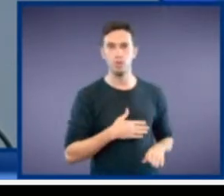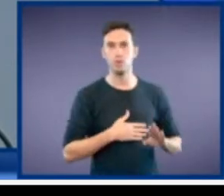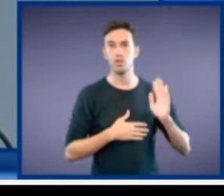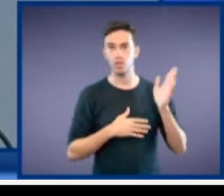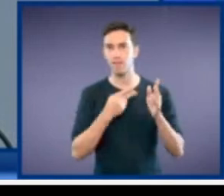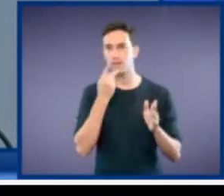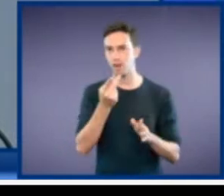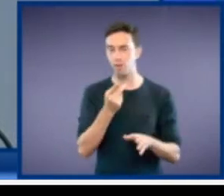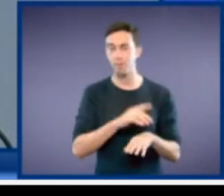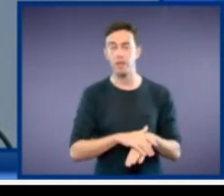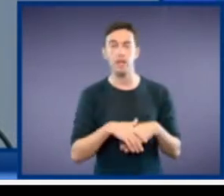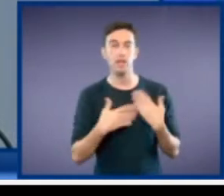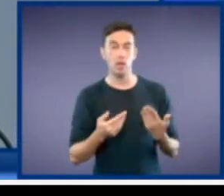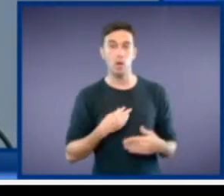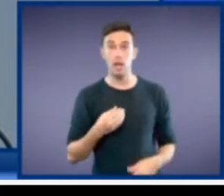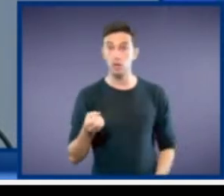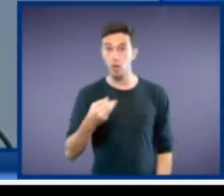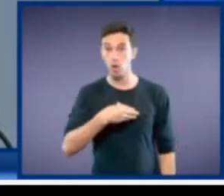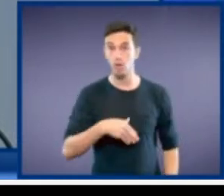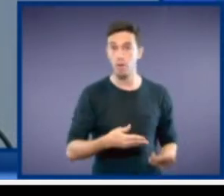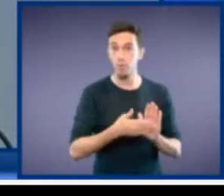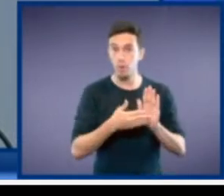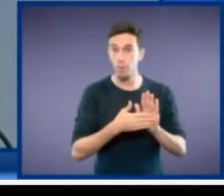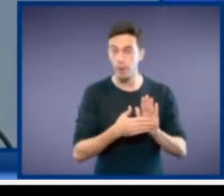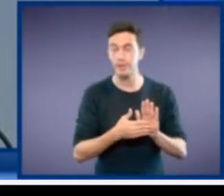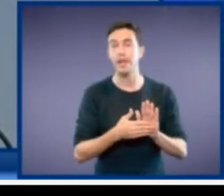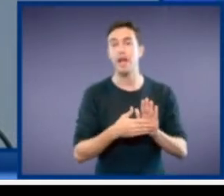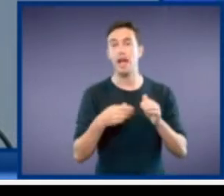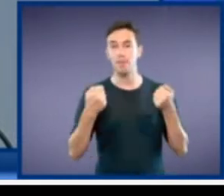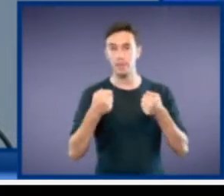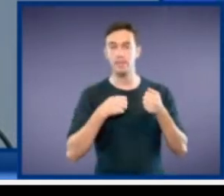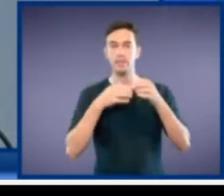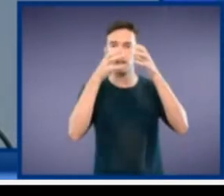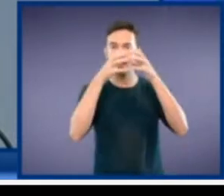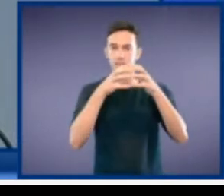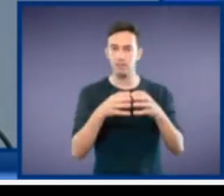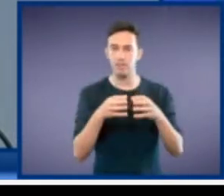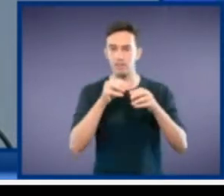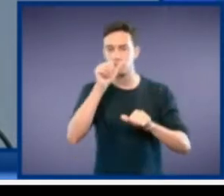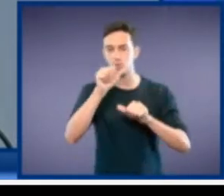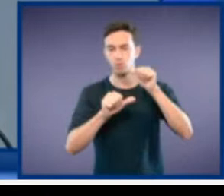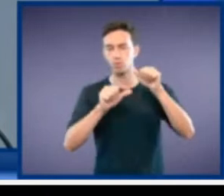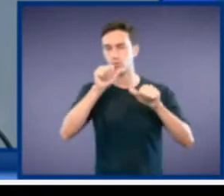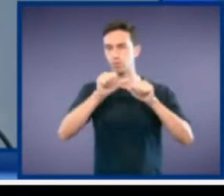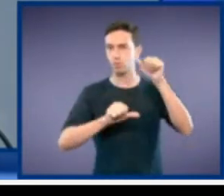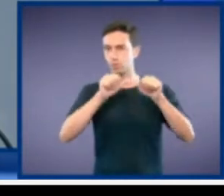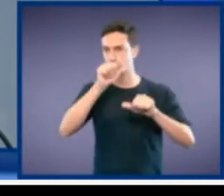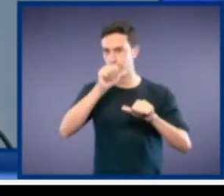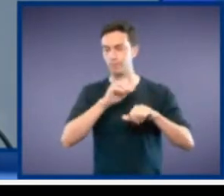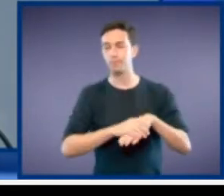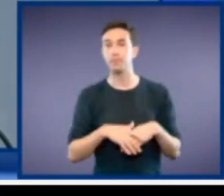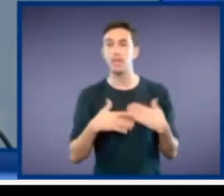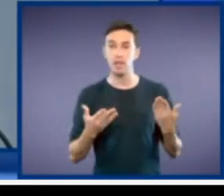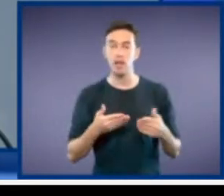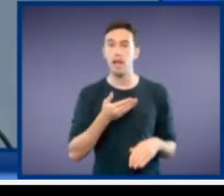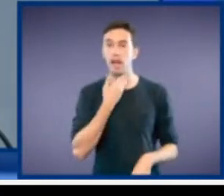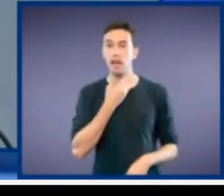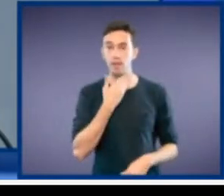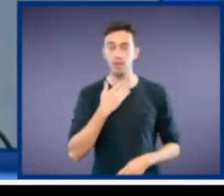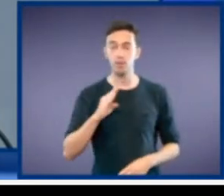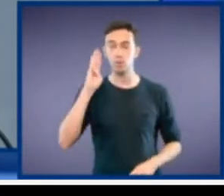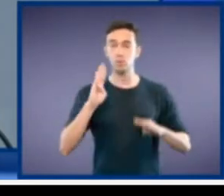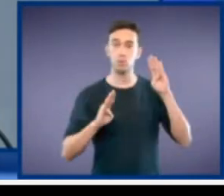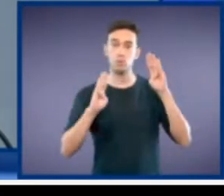A cada nova proposta, haverá a reclassificação das proponentes. O viva voz será encerrado quando não